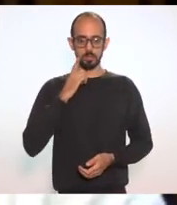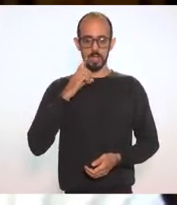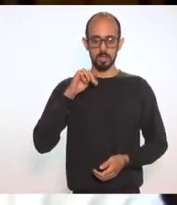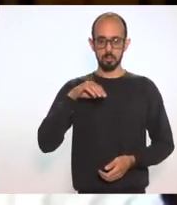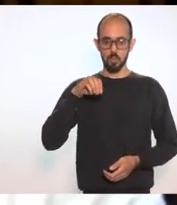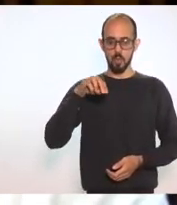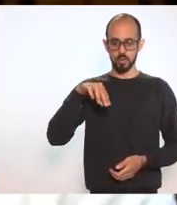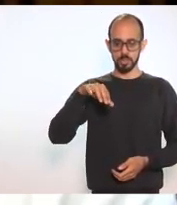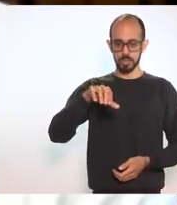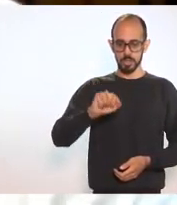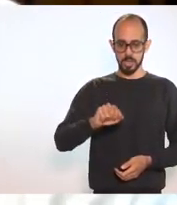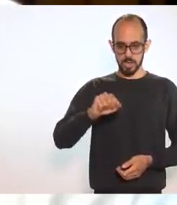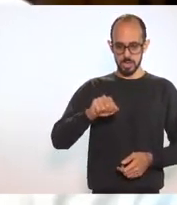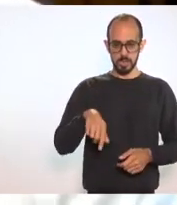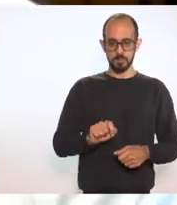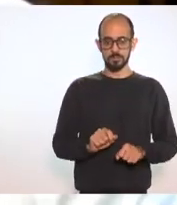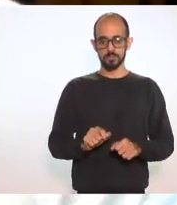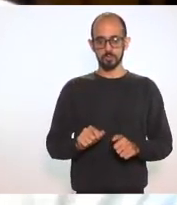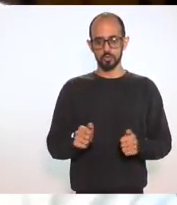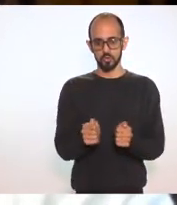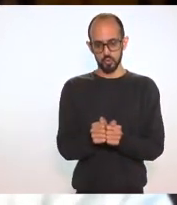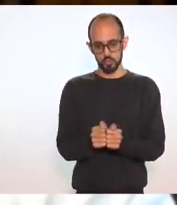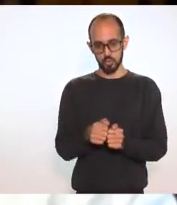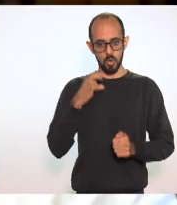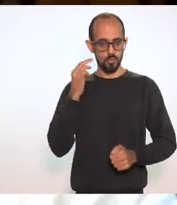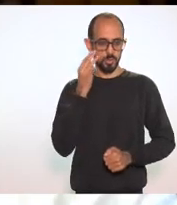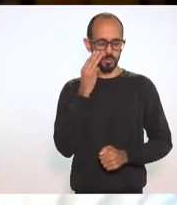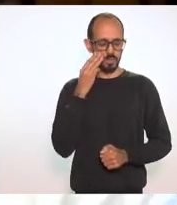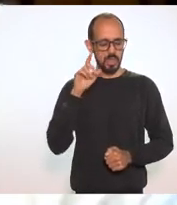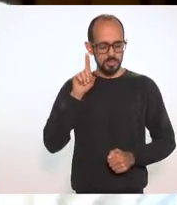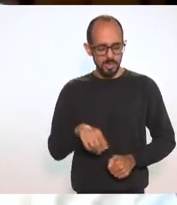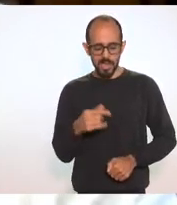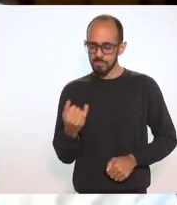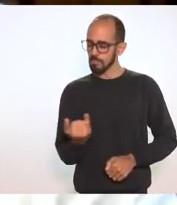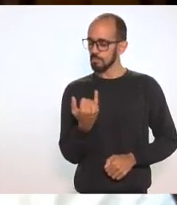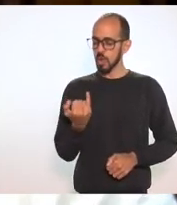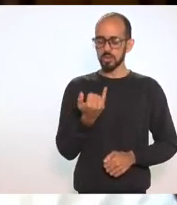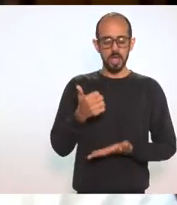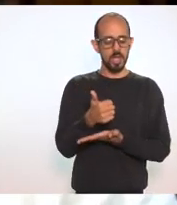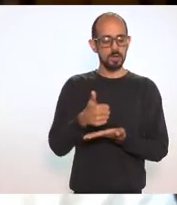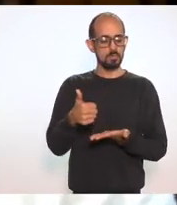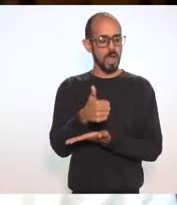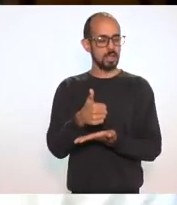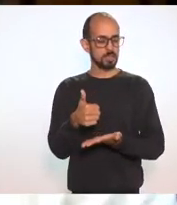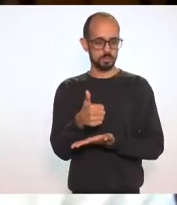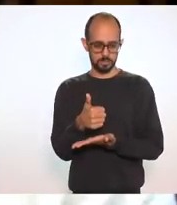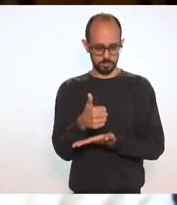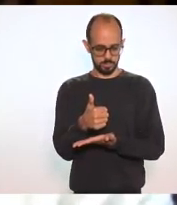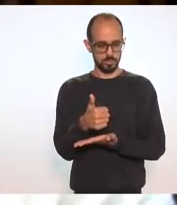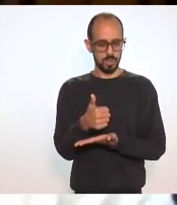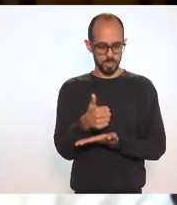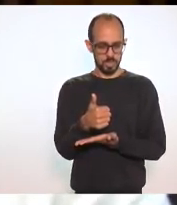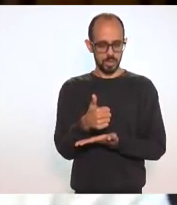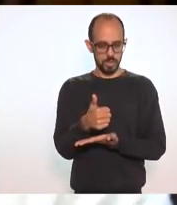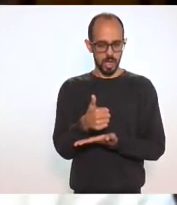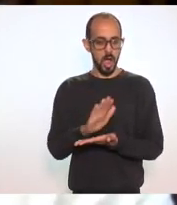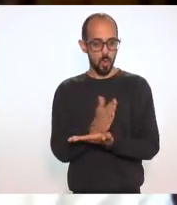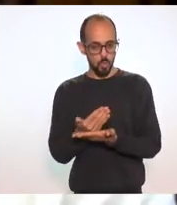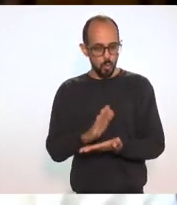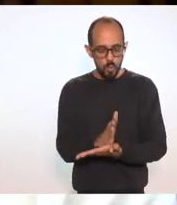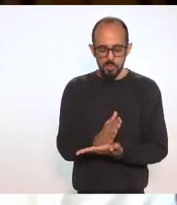Mônica, com a coautoria deputado Valdec. Ele é fundamental. Importante são algumas coisas na vida, outras